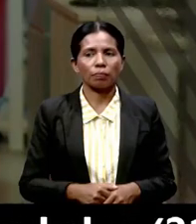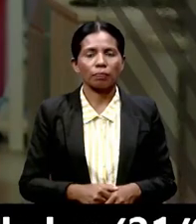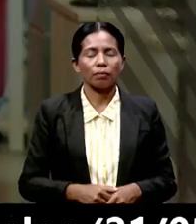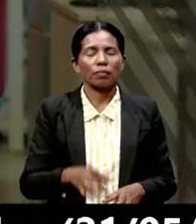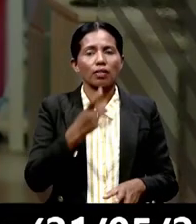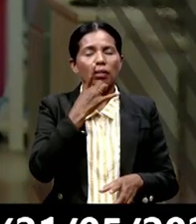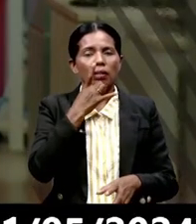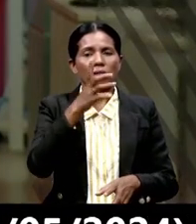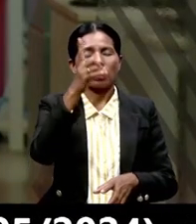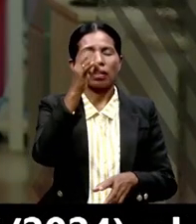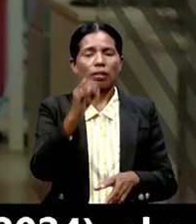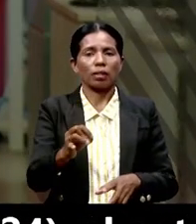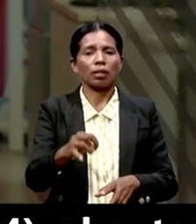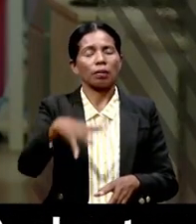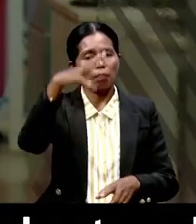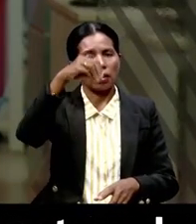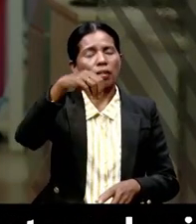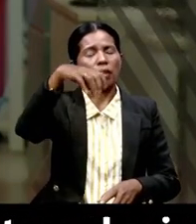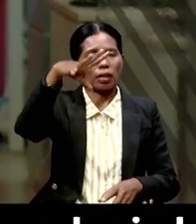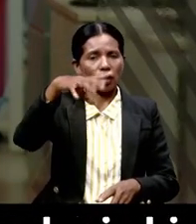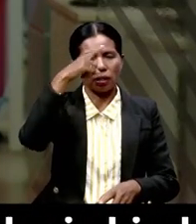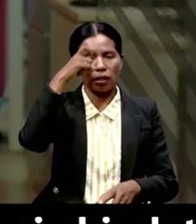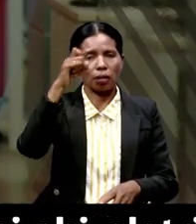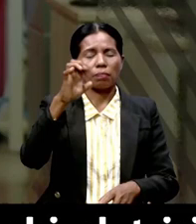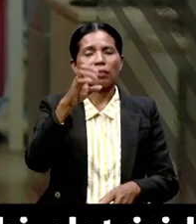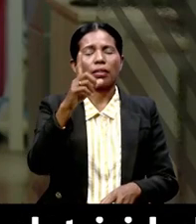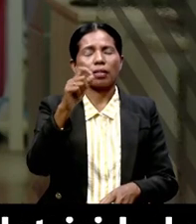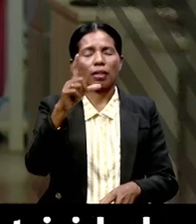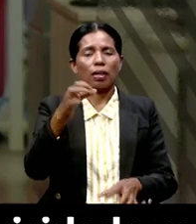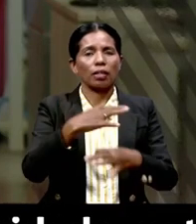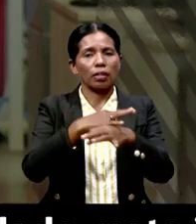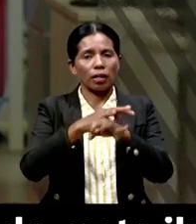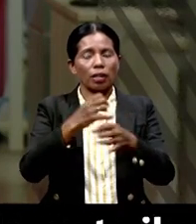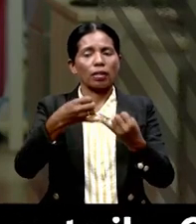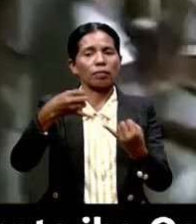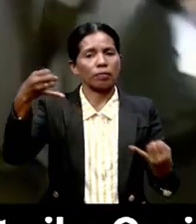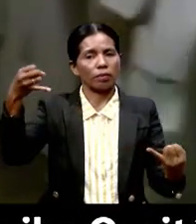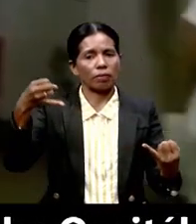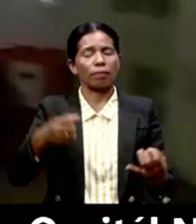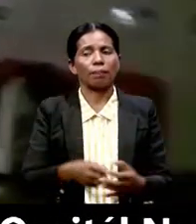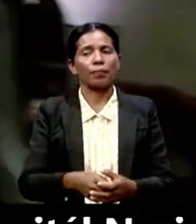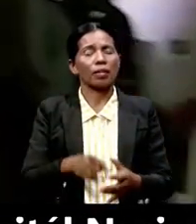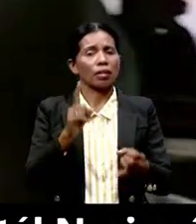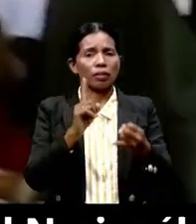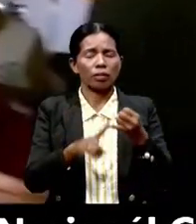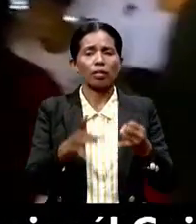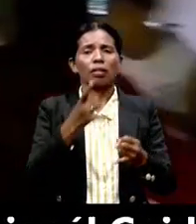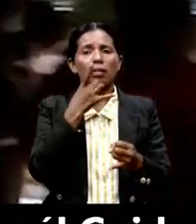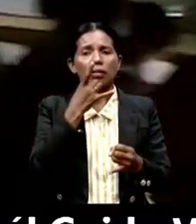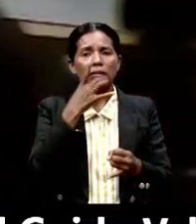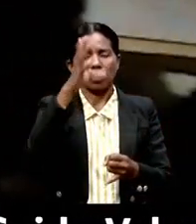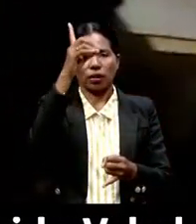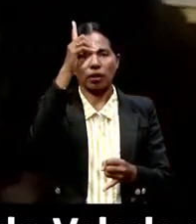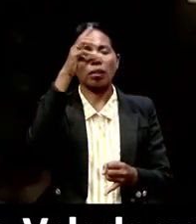Eletricidade é a capital de Lima de Lacan, também de Tele, Haluela Reabilitação Bafio. Ikusikus ne electricidade ya capital